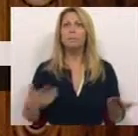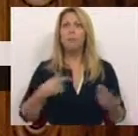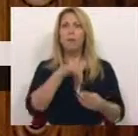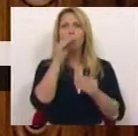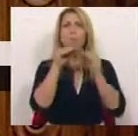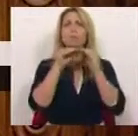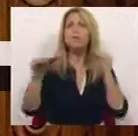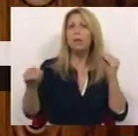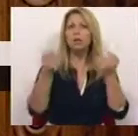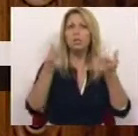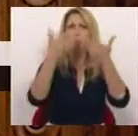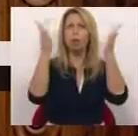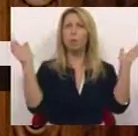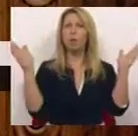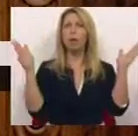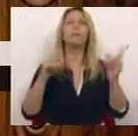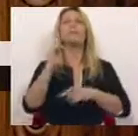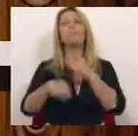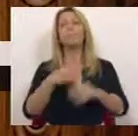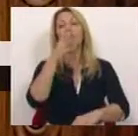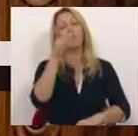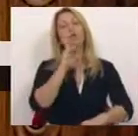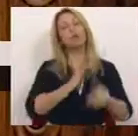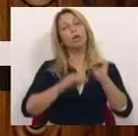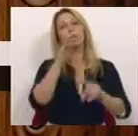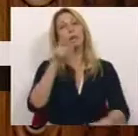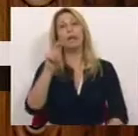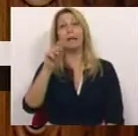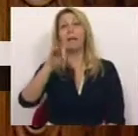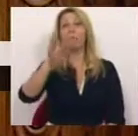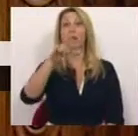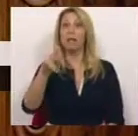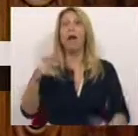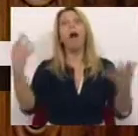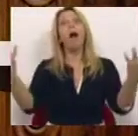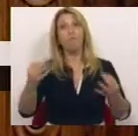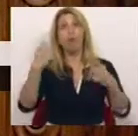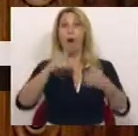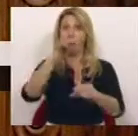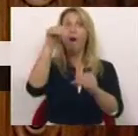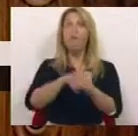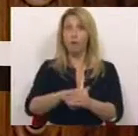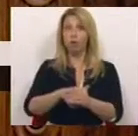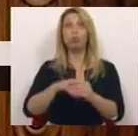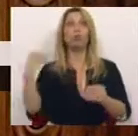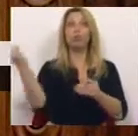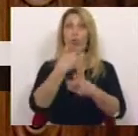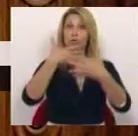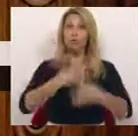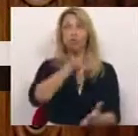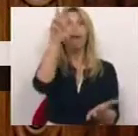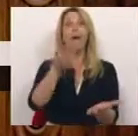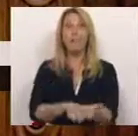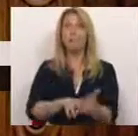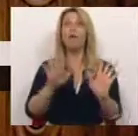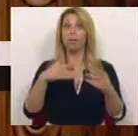democrático. Depois dizer-lhe, Sra. Deputada Emília Cerqueira, há de facto um voto aprovado por unanimidade, que já agora também diga-se foi por iniciativa do Partido Ecologista aos